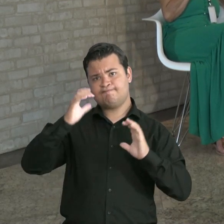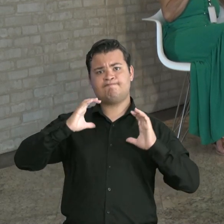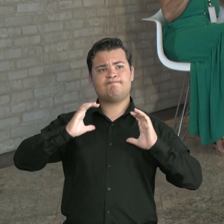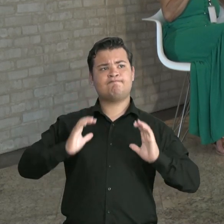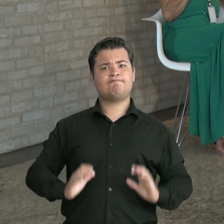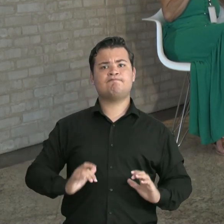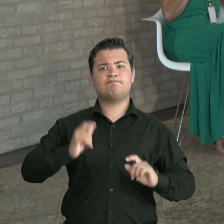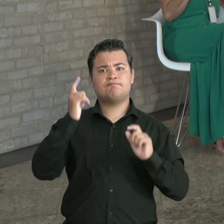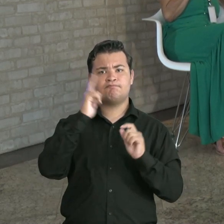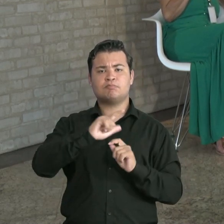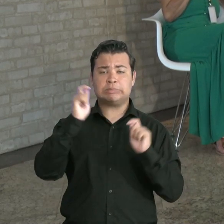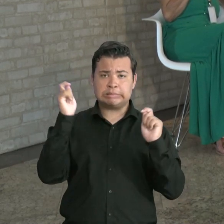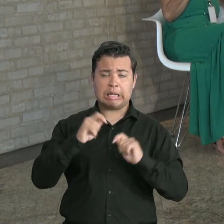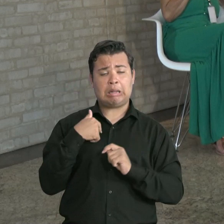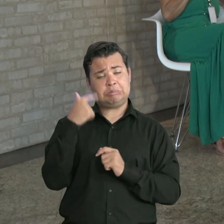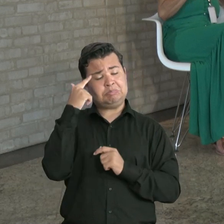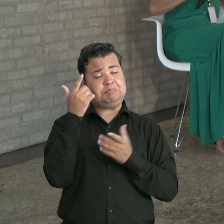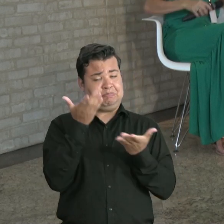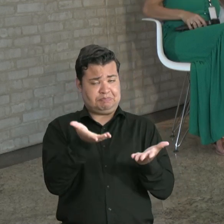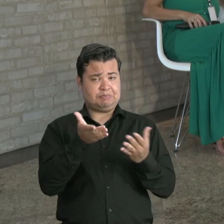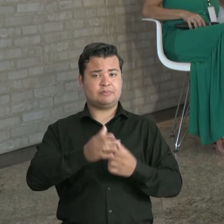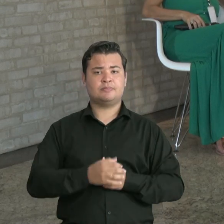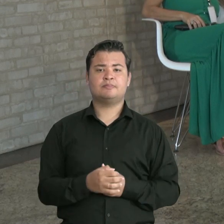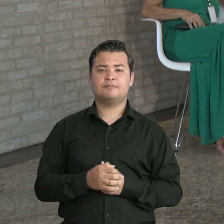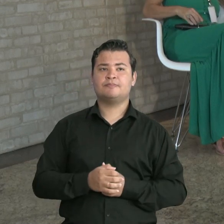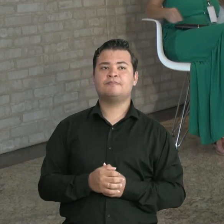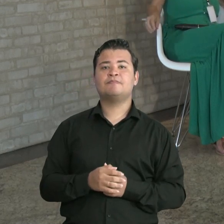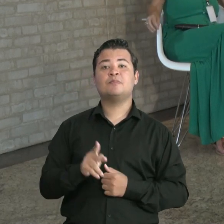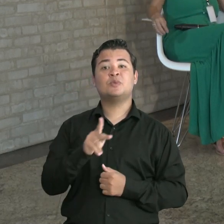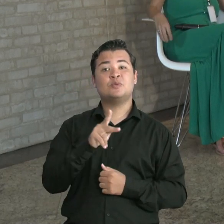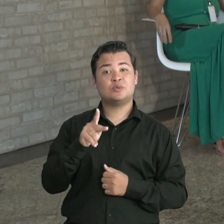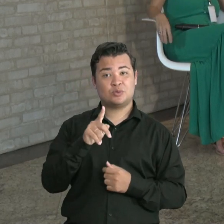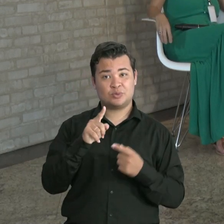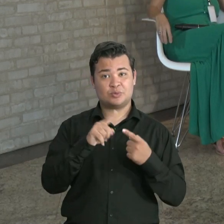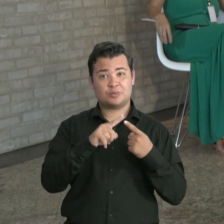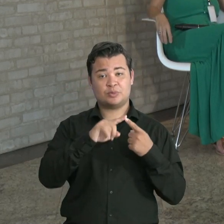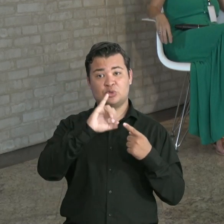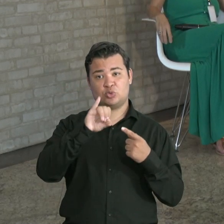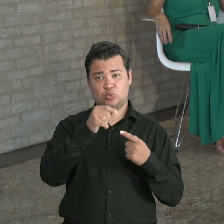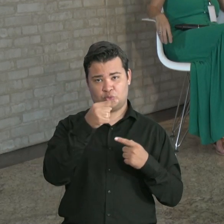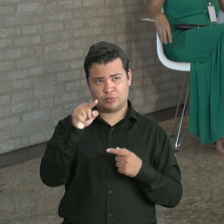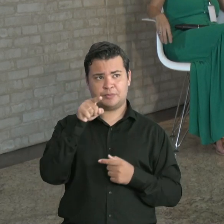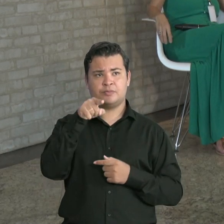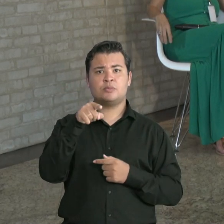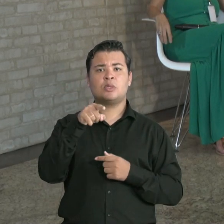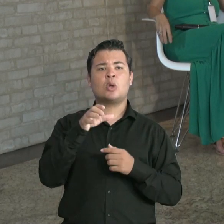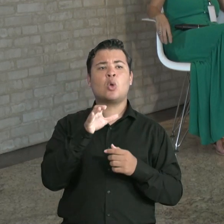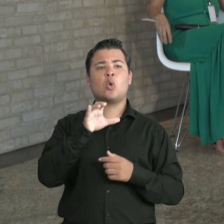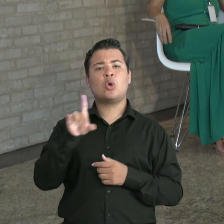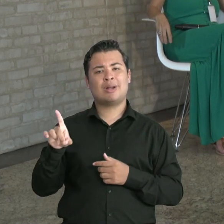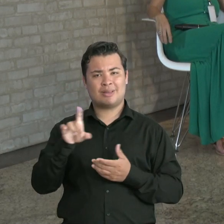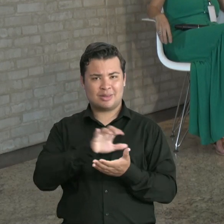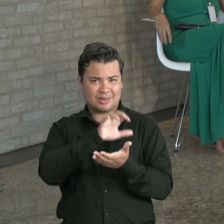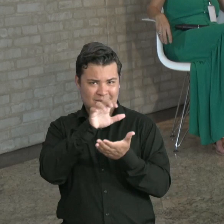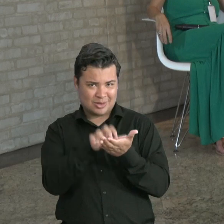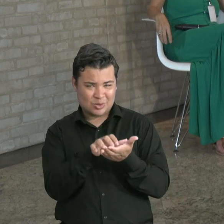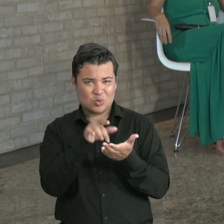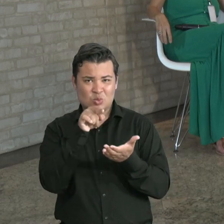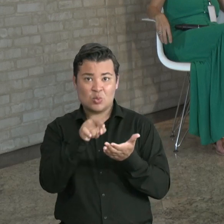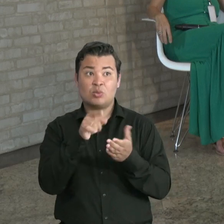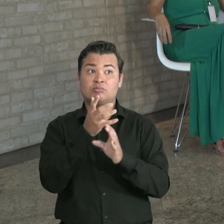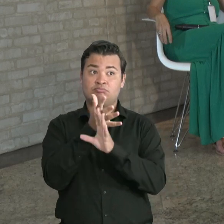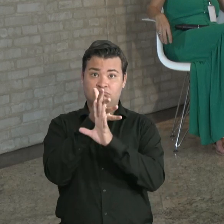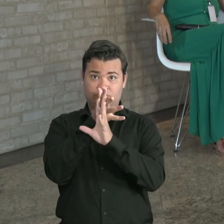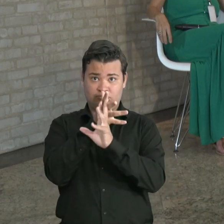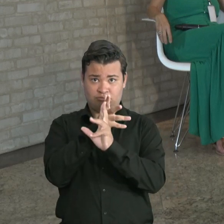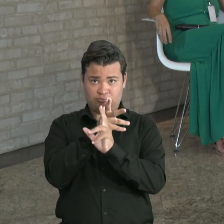Acho que um pouco seria por aí. Obrigada. Professor João, como coordenador, né, do núcleo, que é